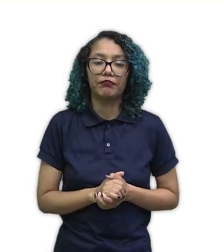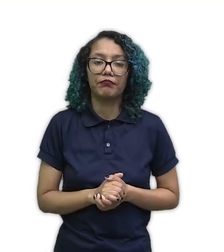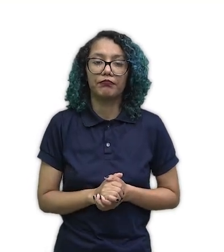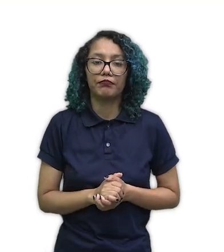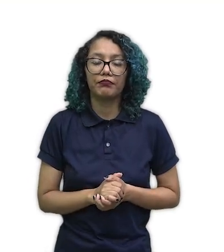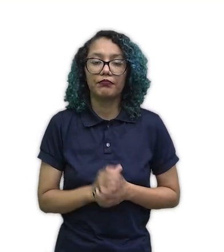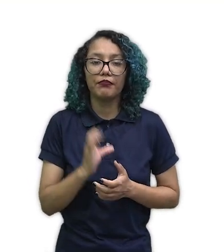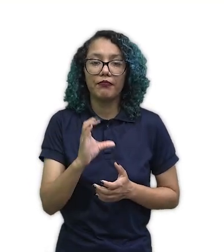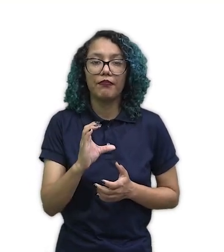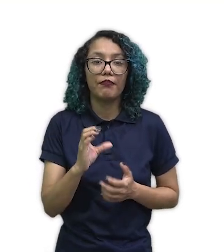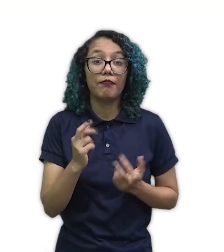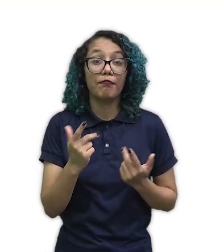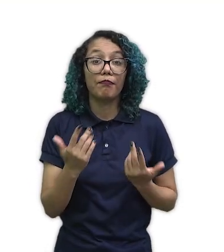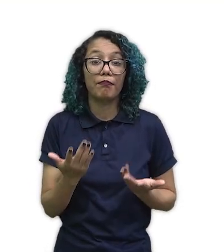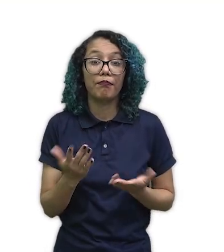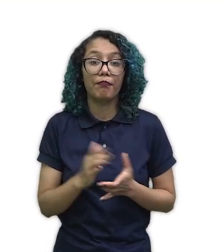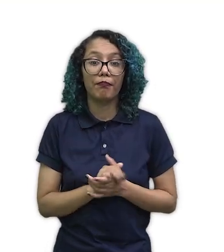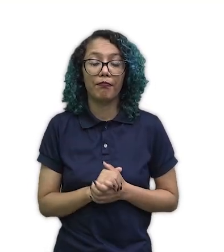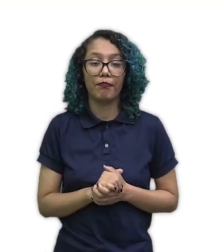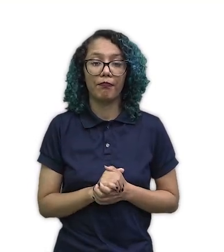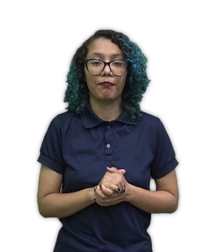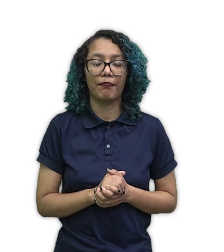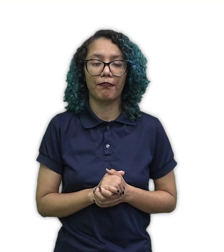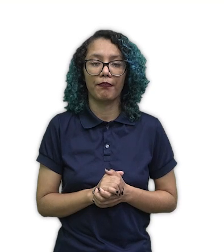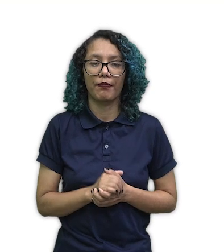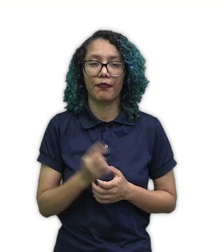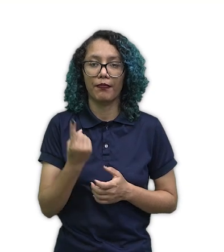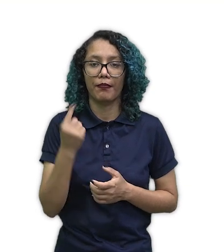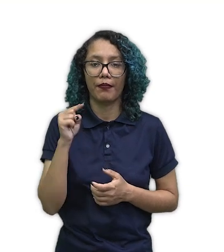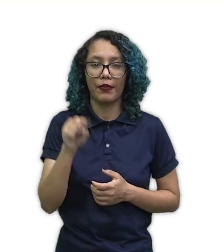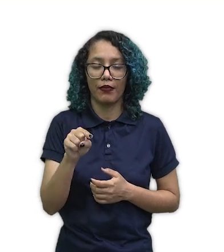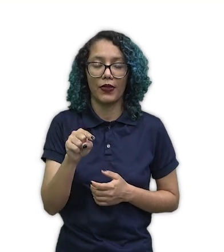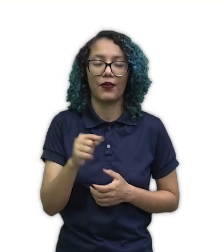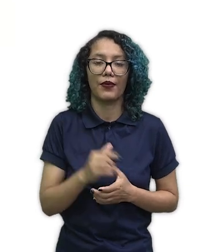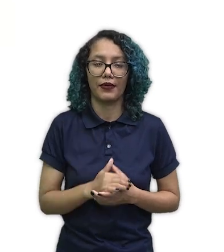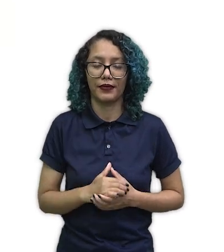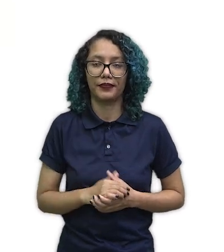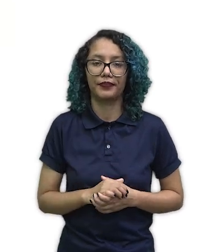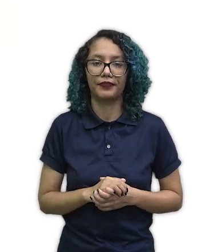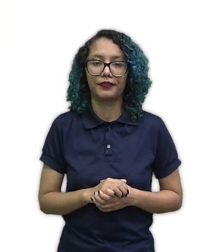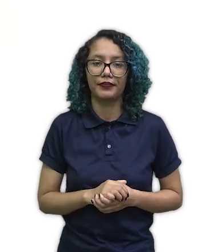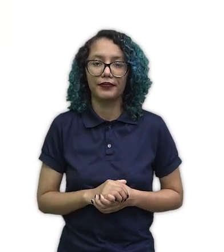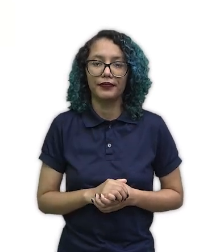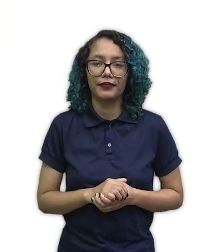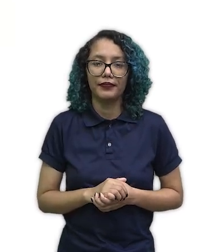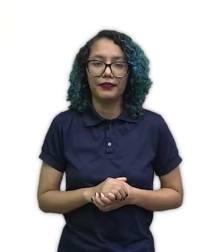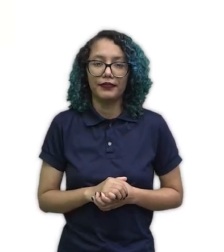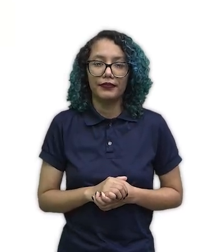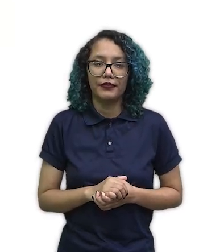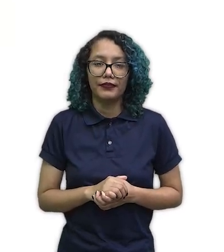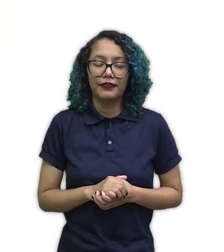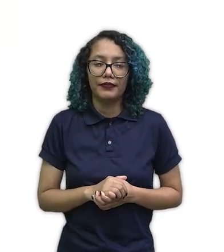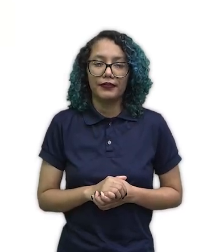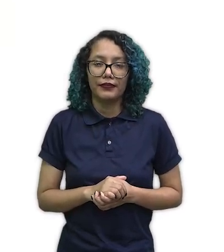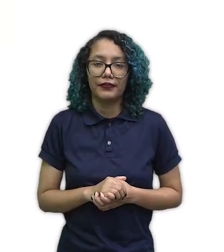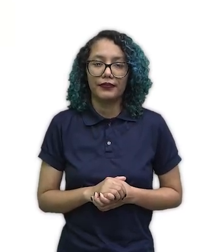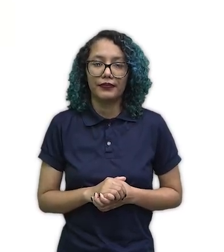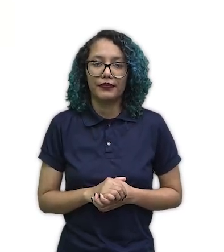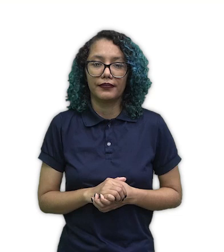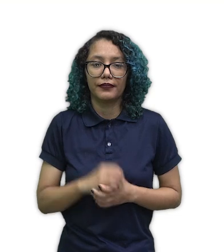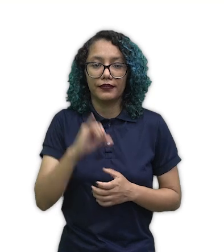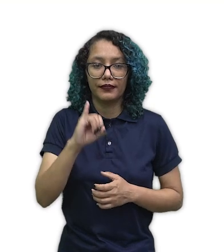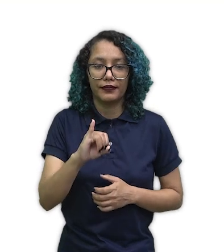para a gente não perder os valores. O capital é R$1.000, certo? A taxa,